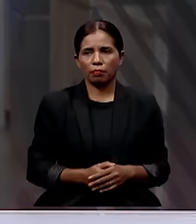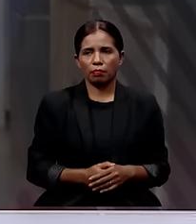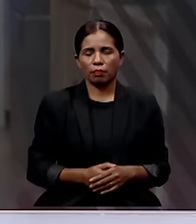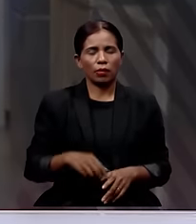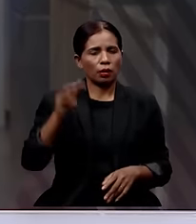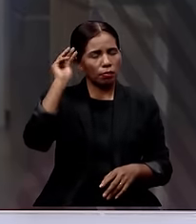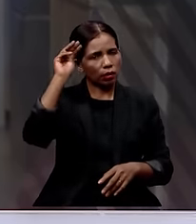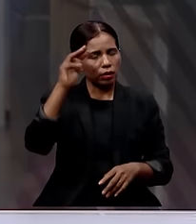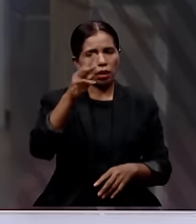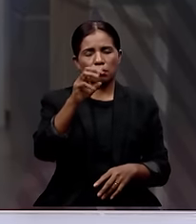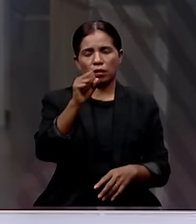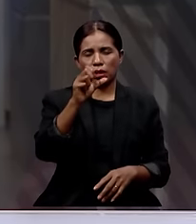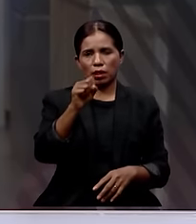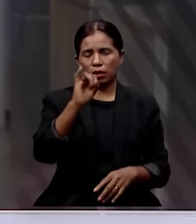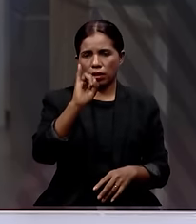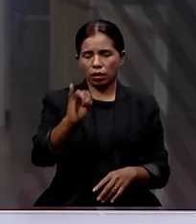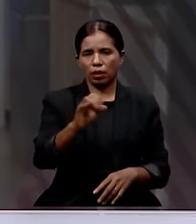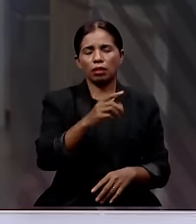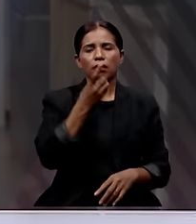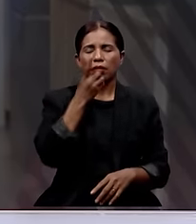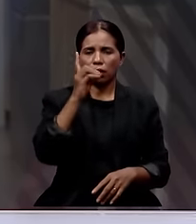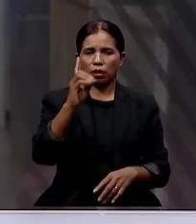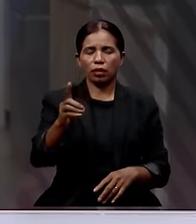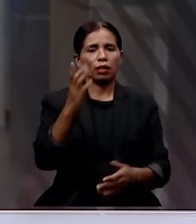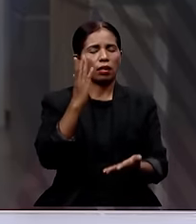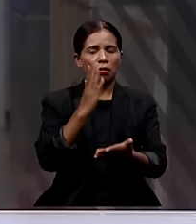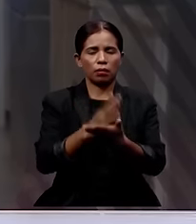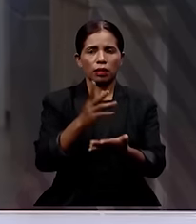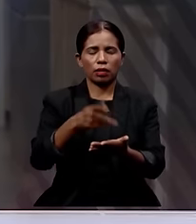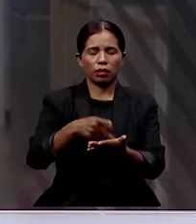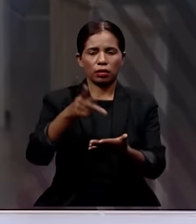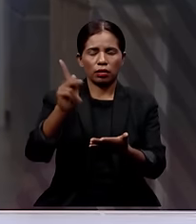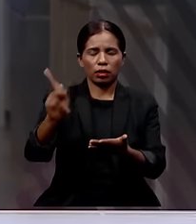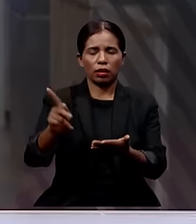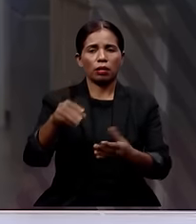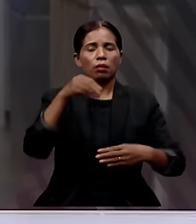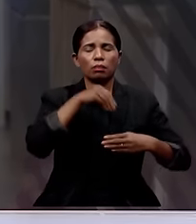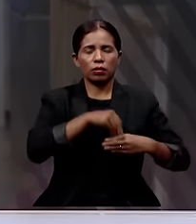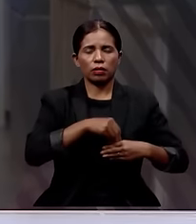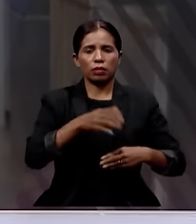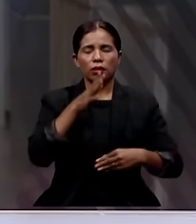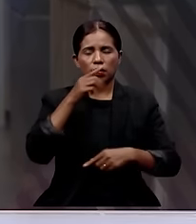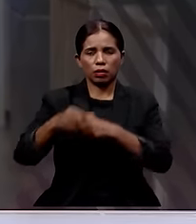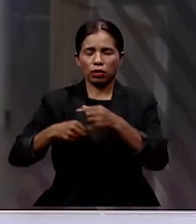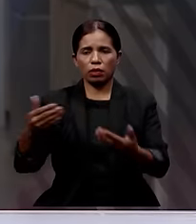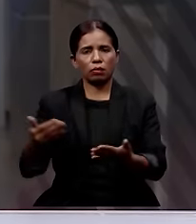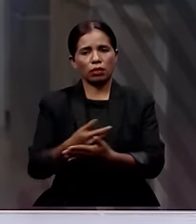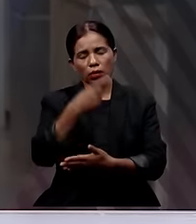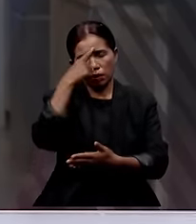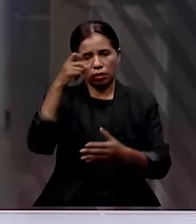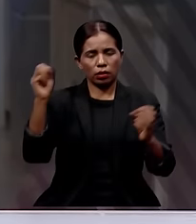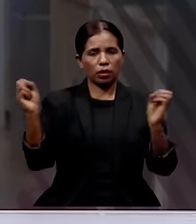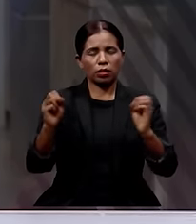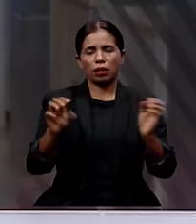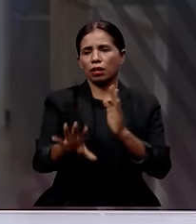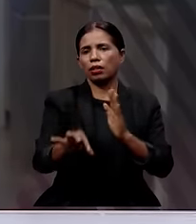Ministra da Solidariedade Social na Inclusão declara rapara pagamento bolsa da mãe geração FOM tamba la ija